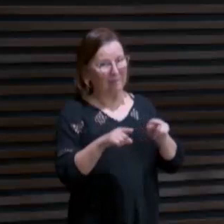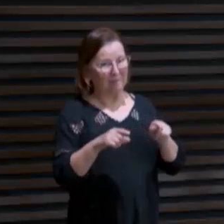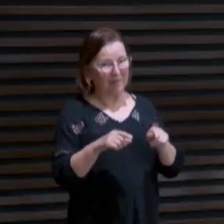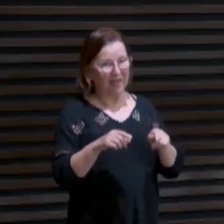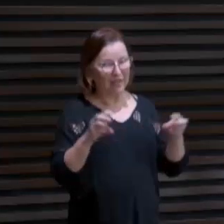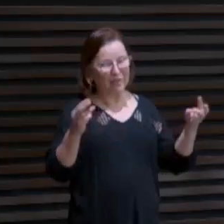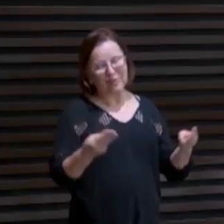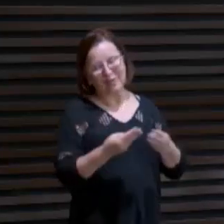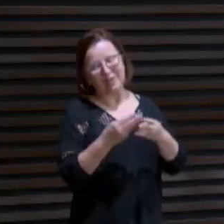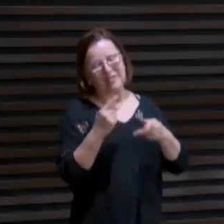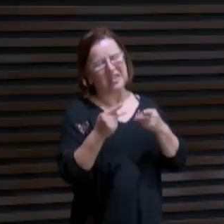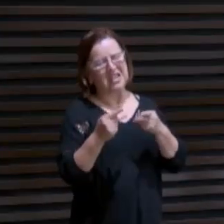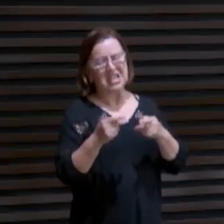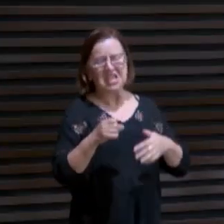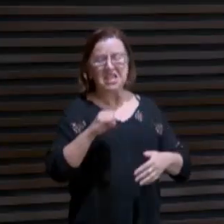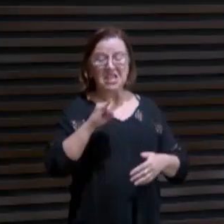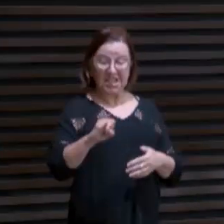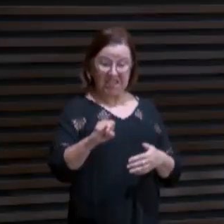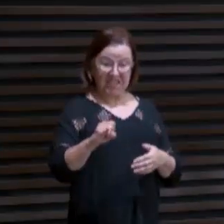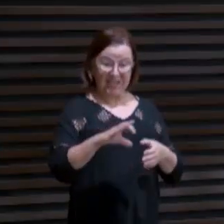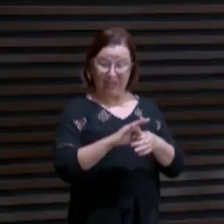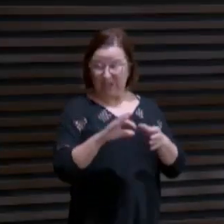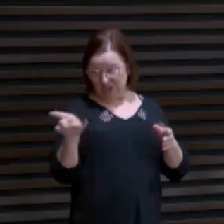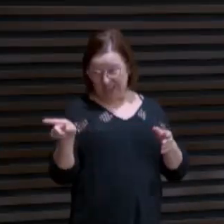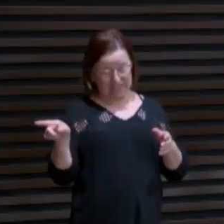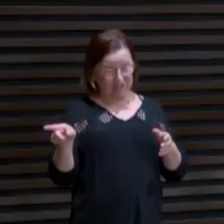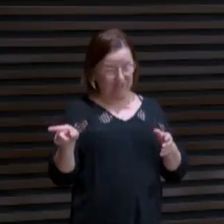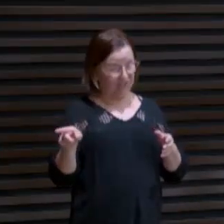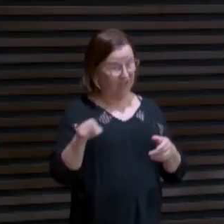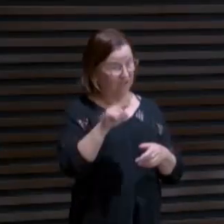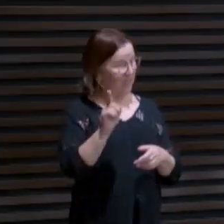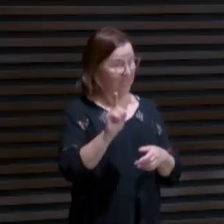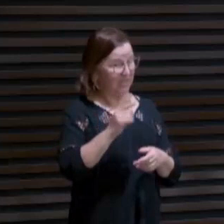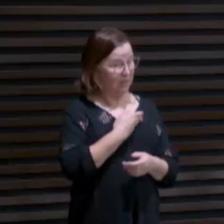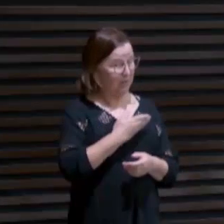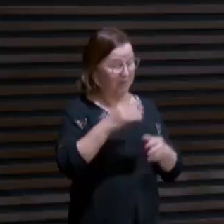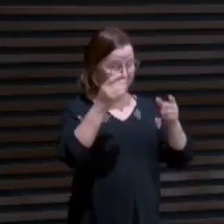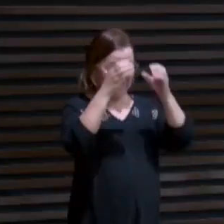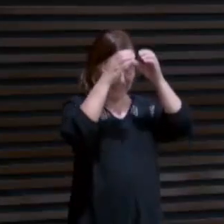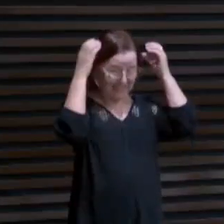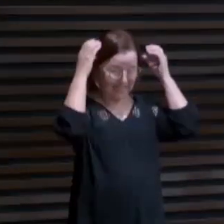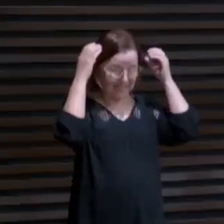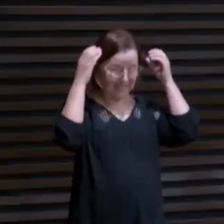se soltas a este, não és amigo de César. Todo aquele que se faz rei é contra